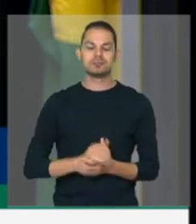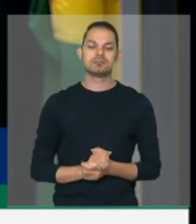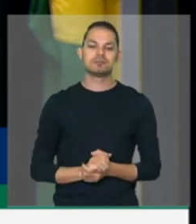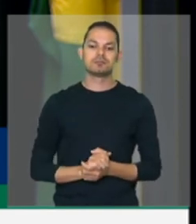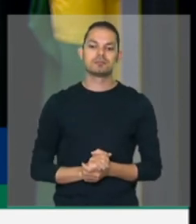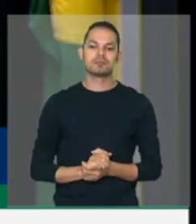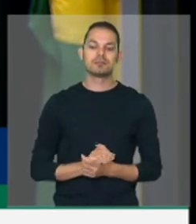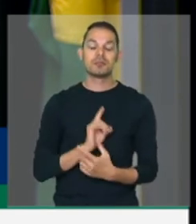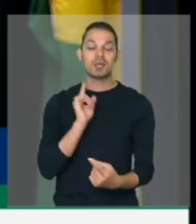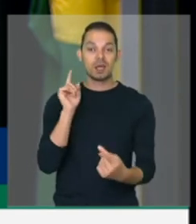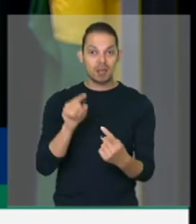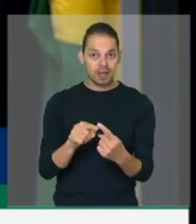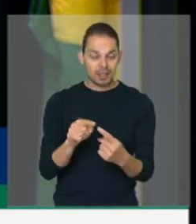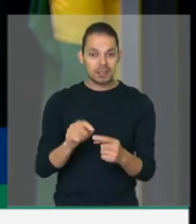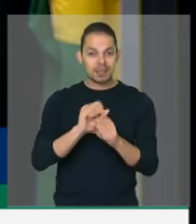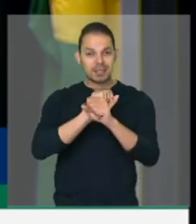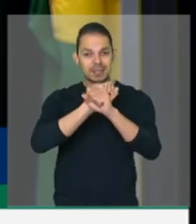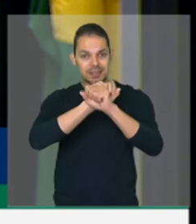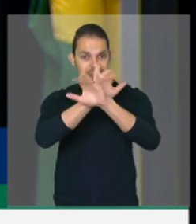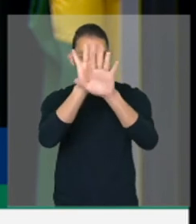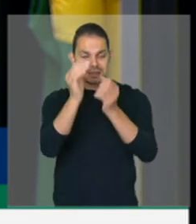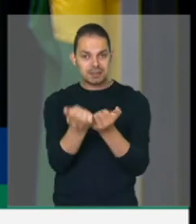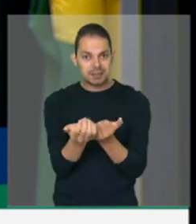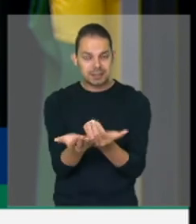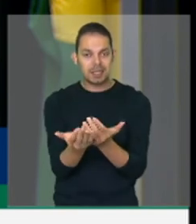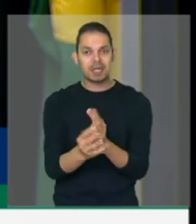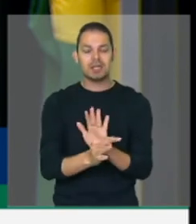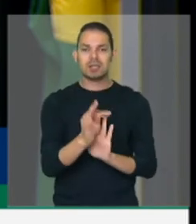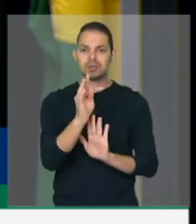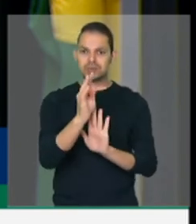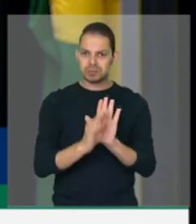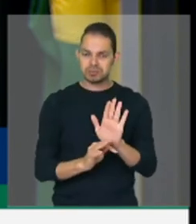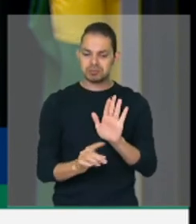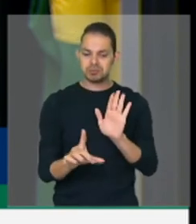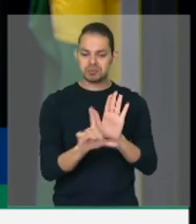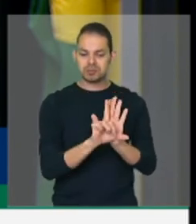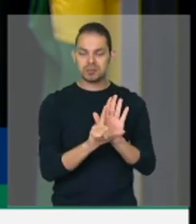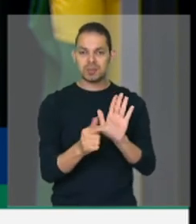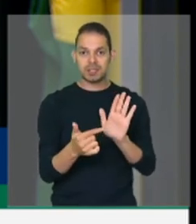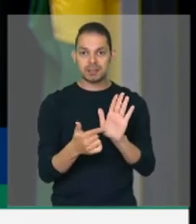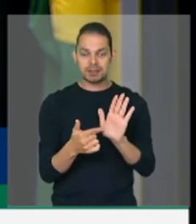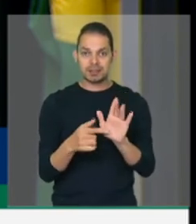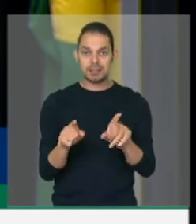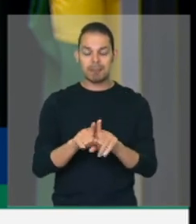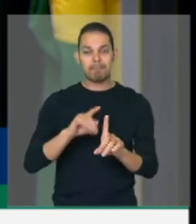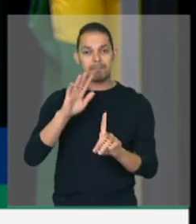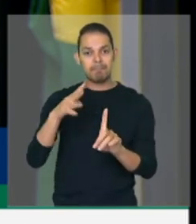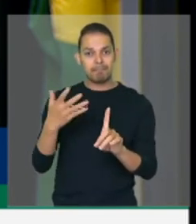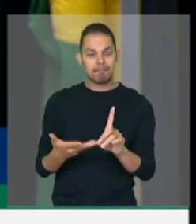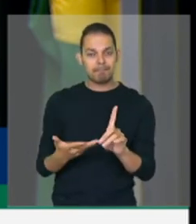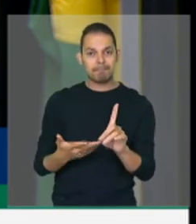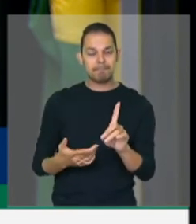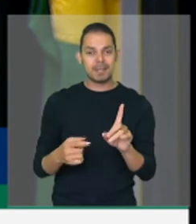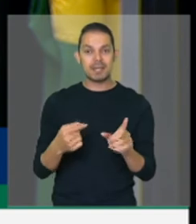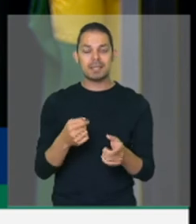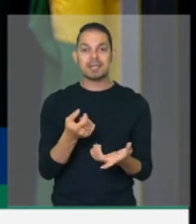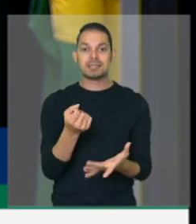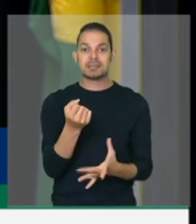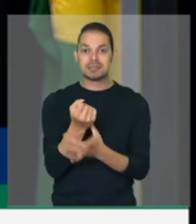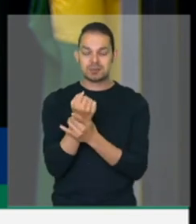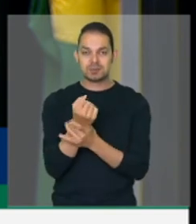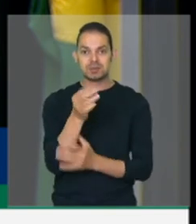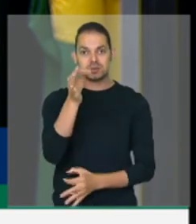de conferir maior clareza aos textos legais, em homenagem ao princípio da segurança